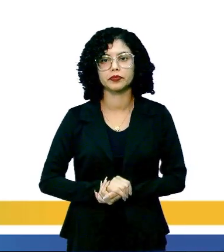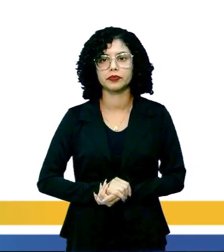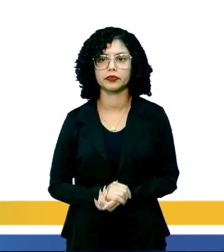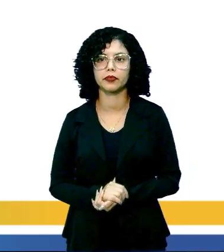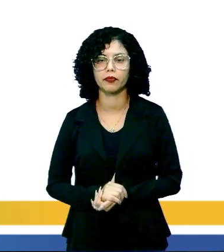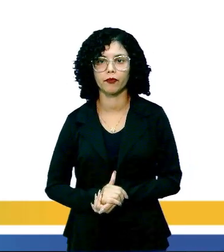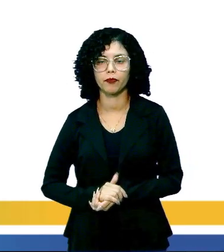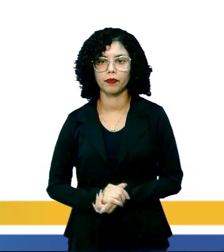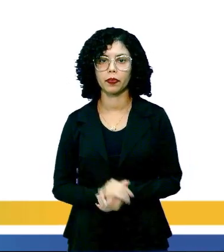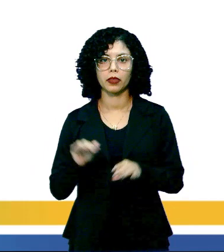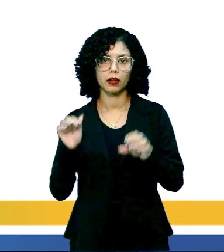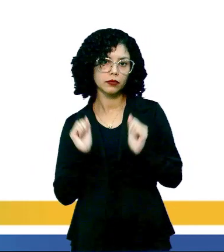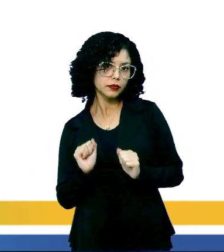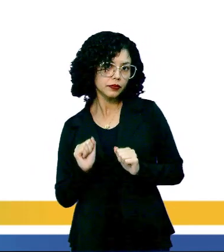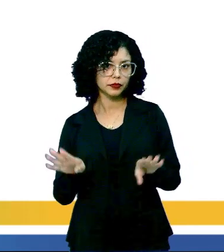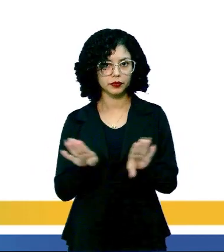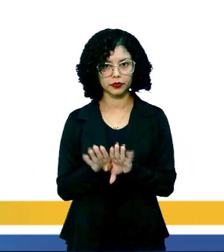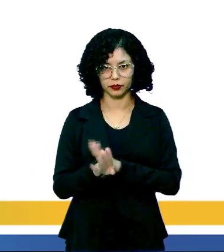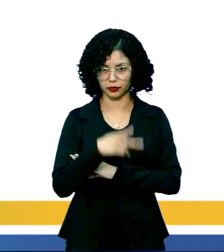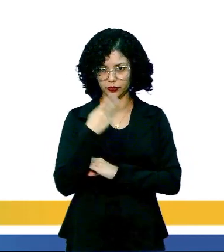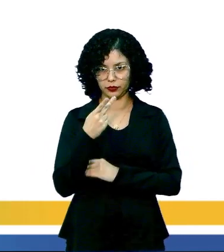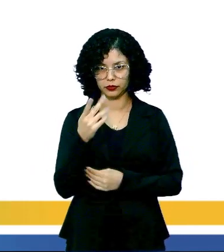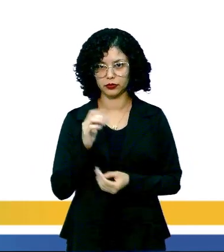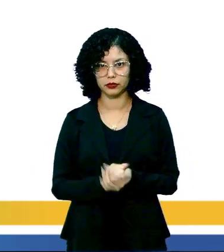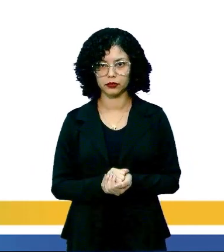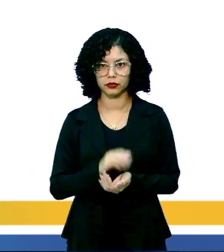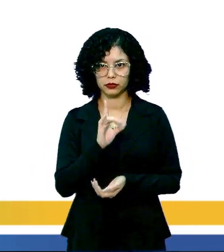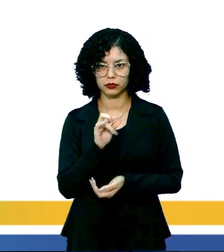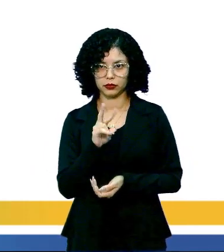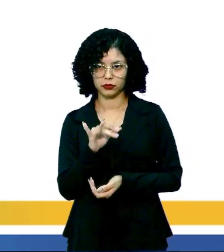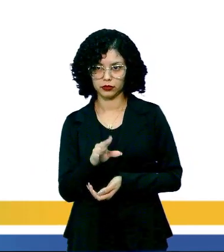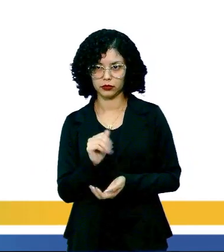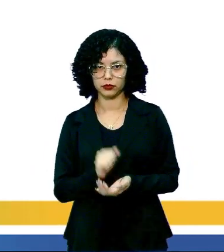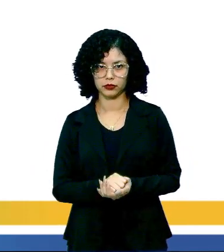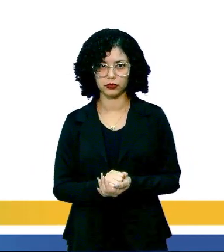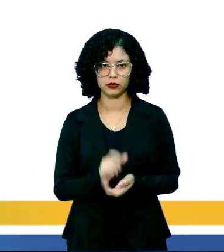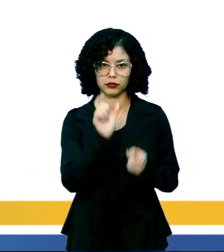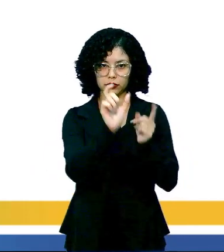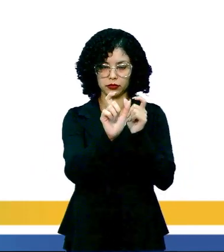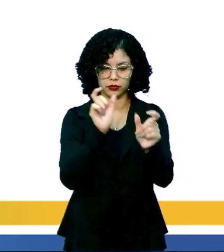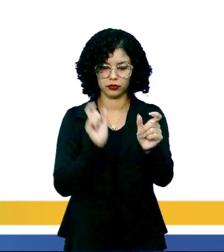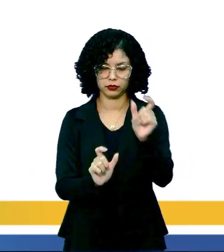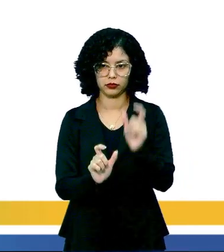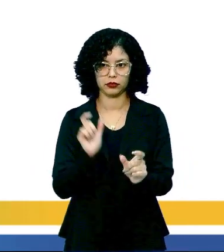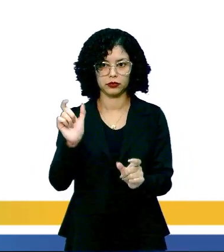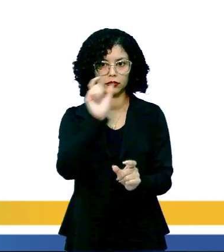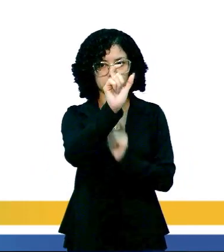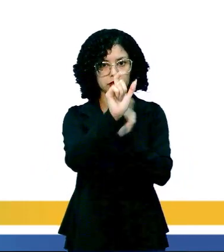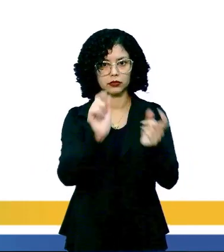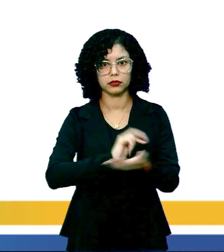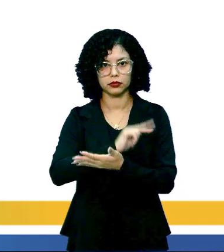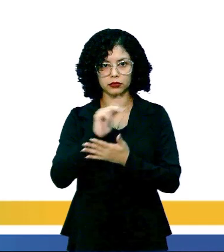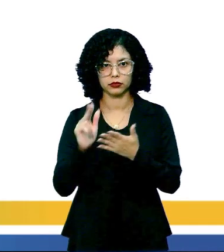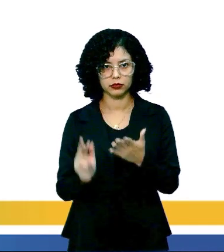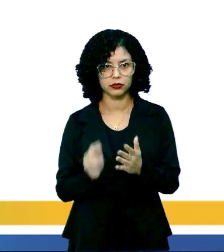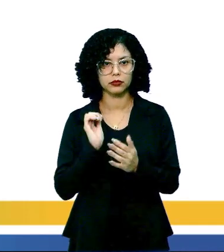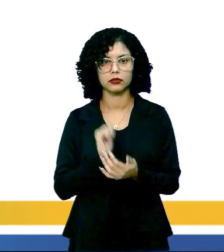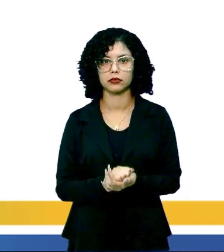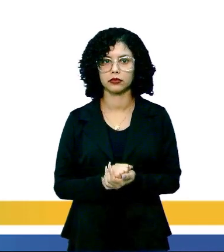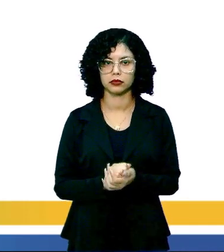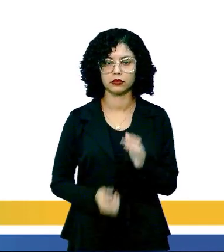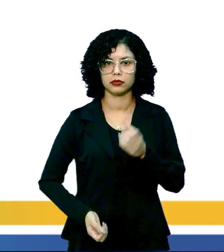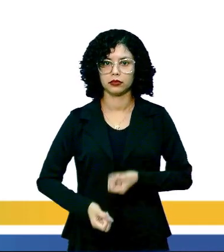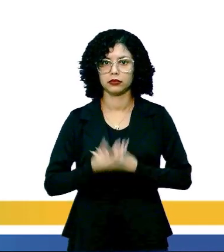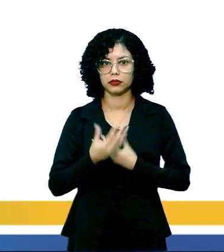tá? E aí a gente pode falar do decompõe, monta e desmonta as palavras, permitindo múltiplas leituras em